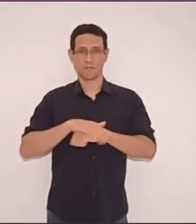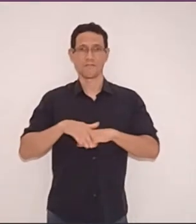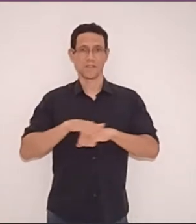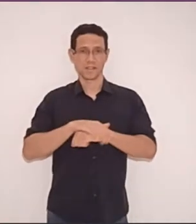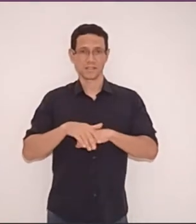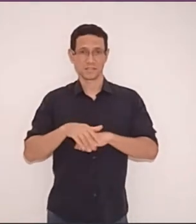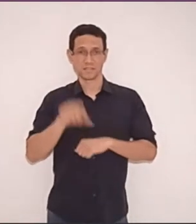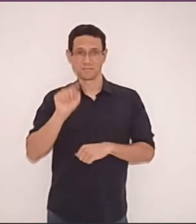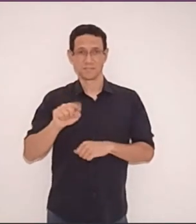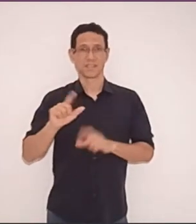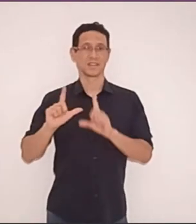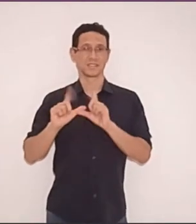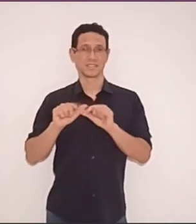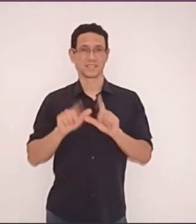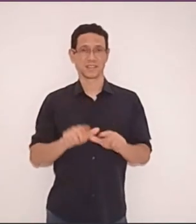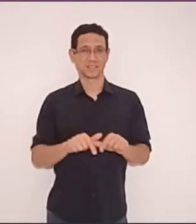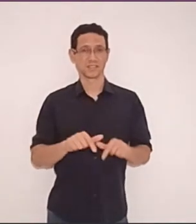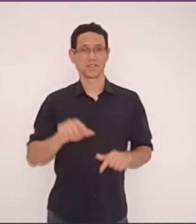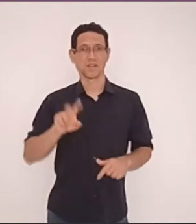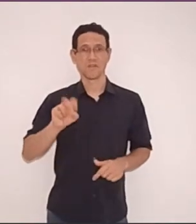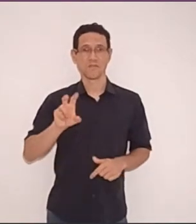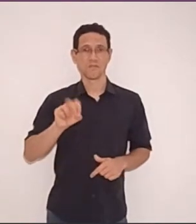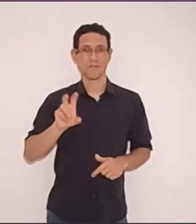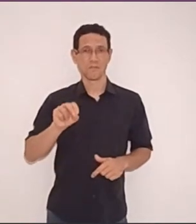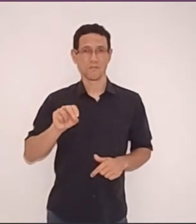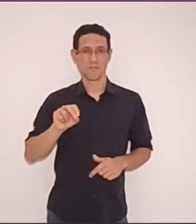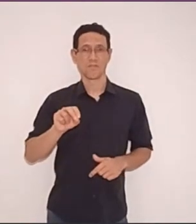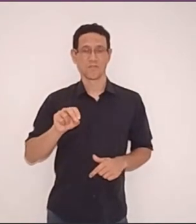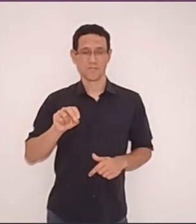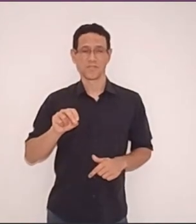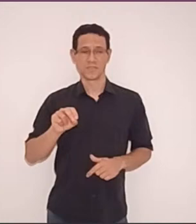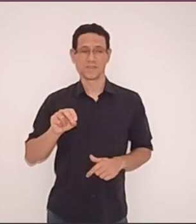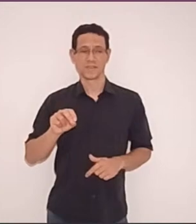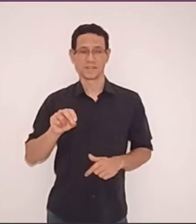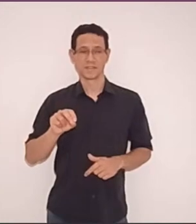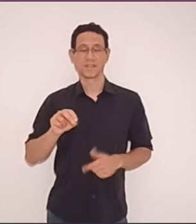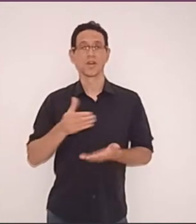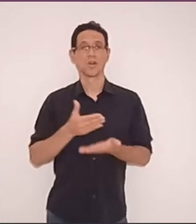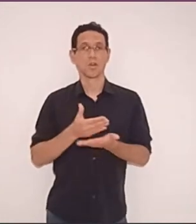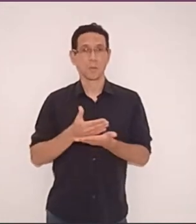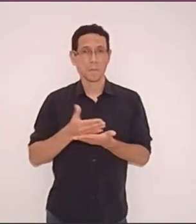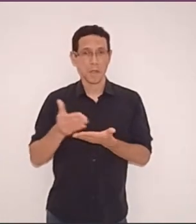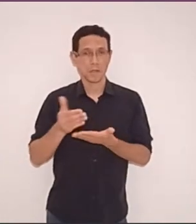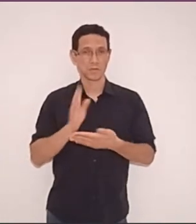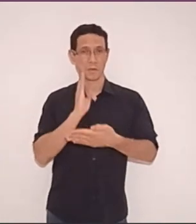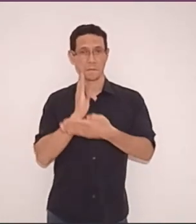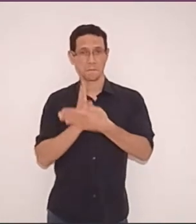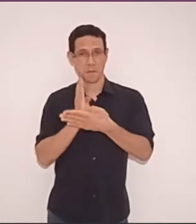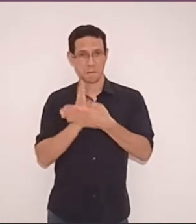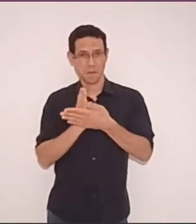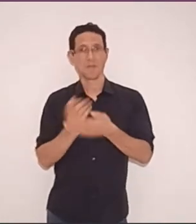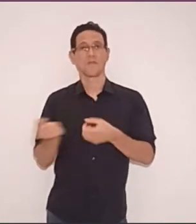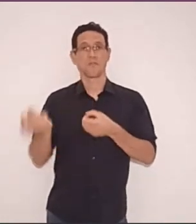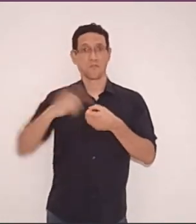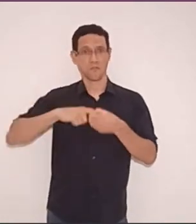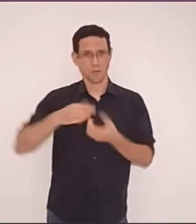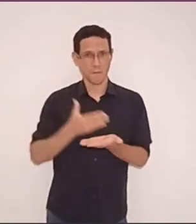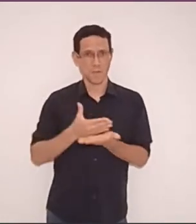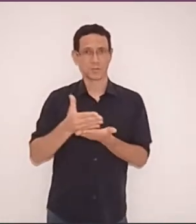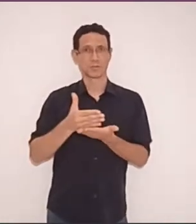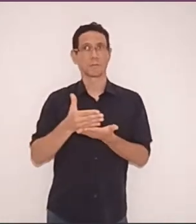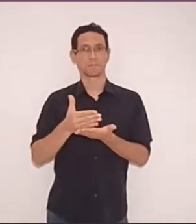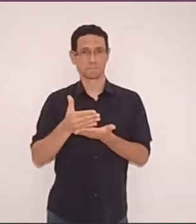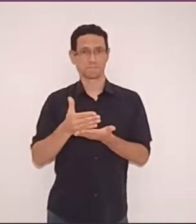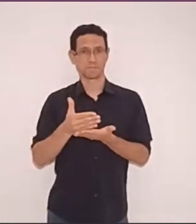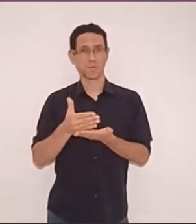tua geração avó a vida é mesmo meio começo começo geração avó